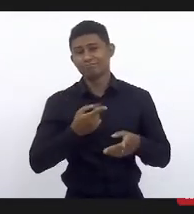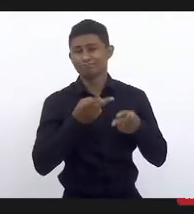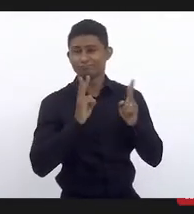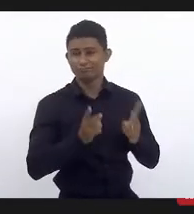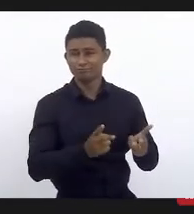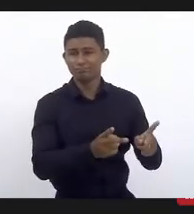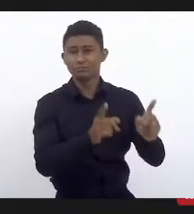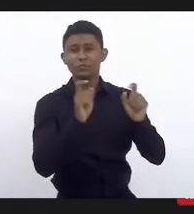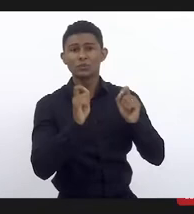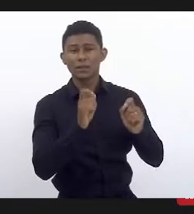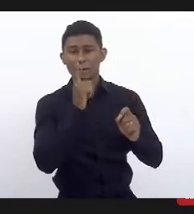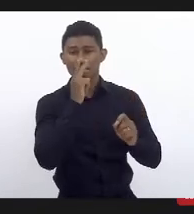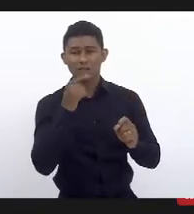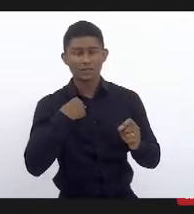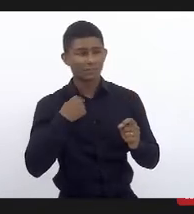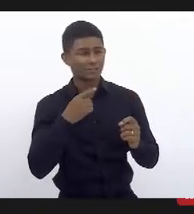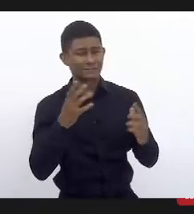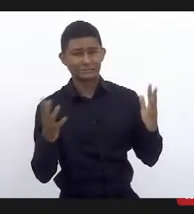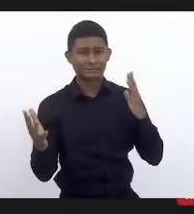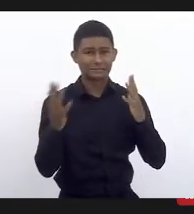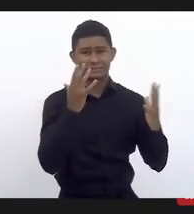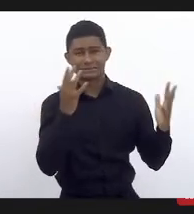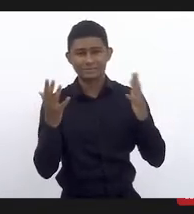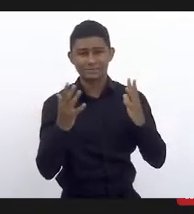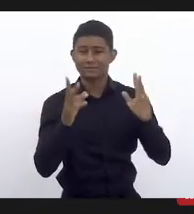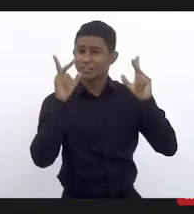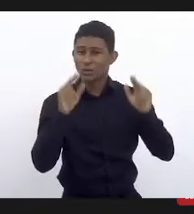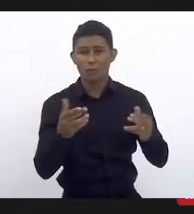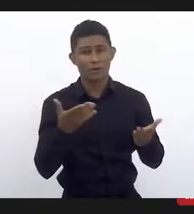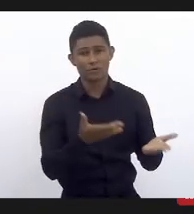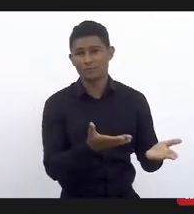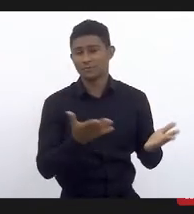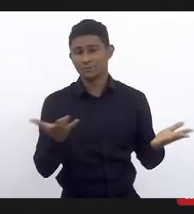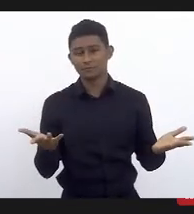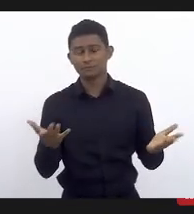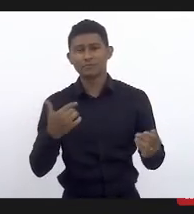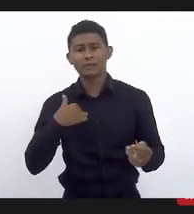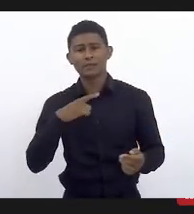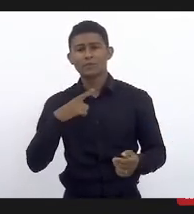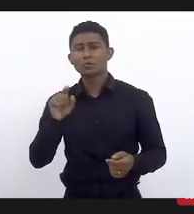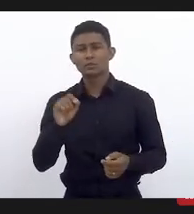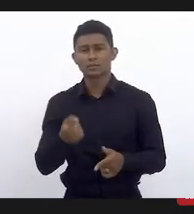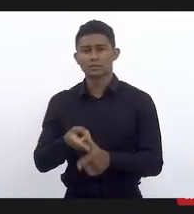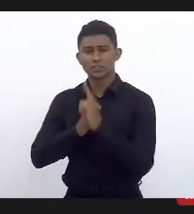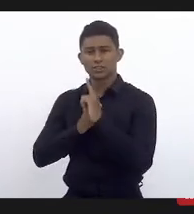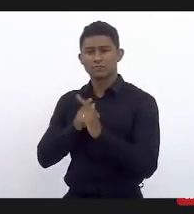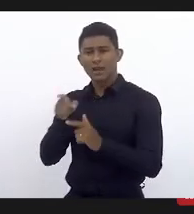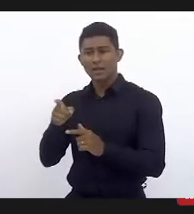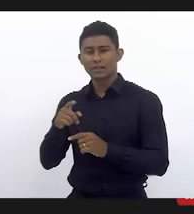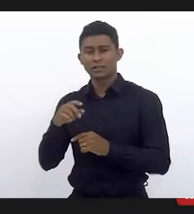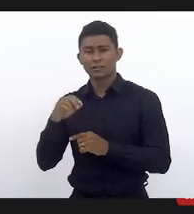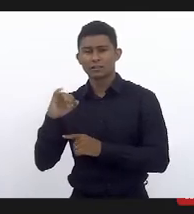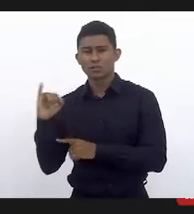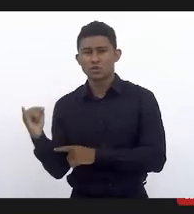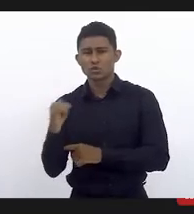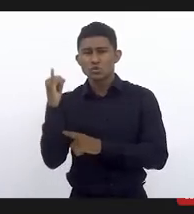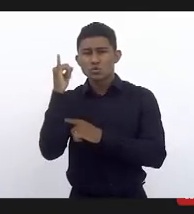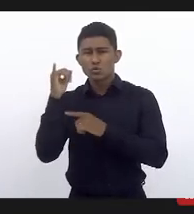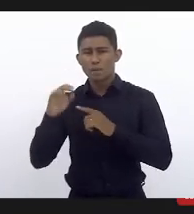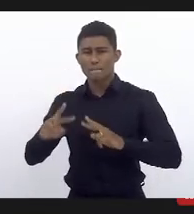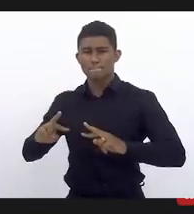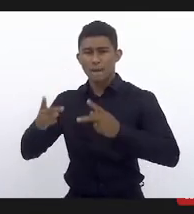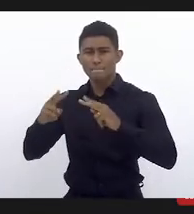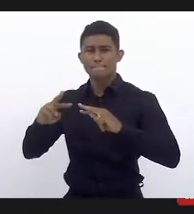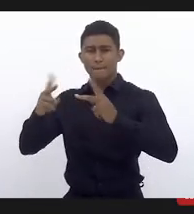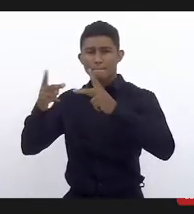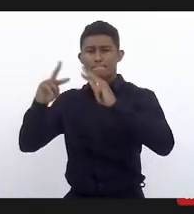movendo a cabeça do cachorro, né? Isso que é o que está acontecendo. Eu tenho uma dívida que é corrigida por uma taxa de juros mais alta do que cresce a minha receita, eu não vou